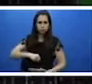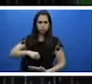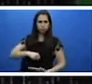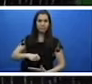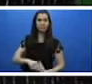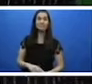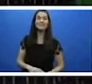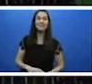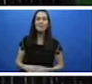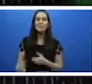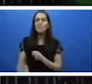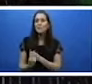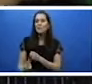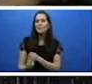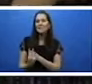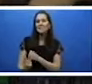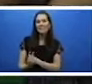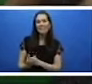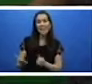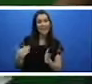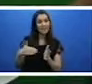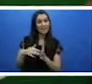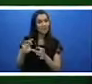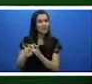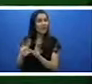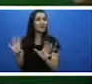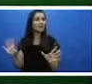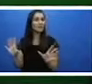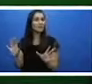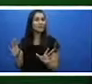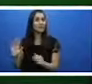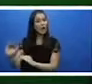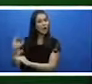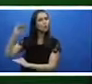protegidos até se tornarem independentes.